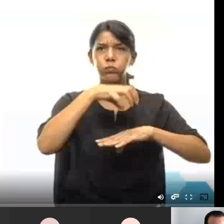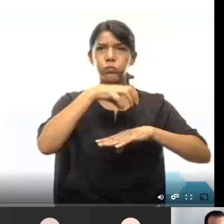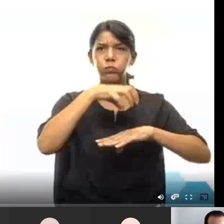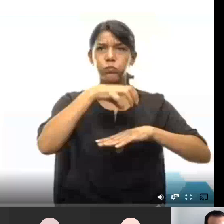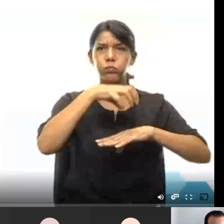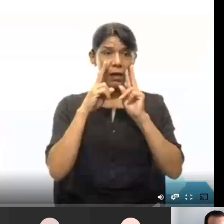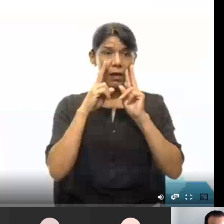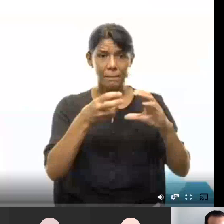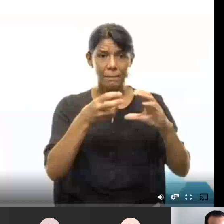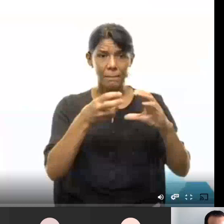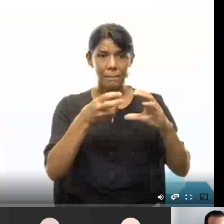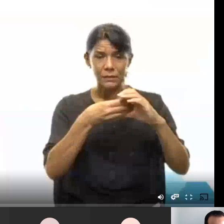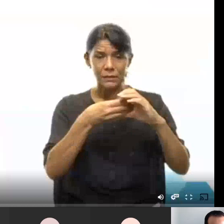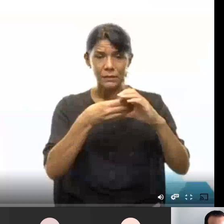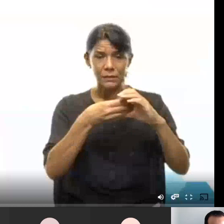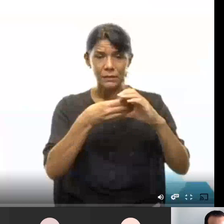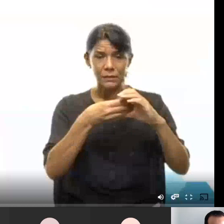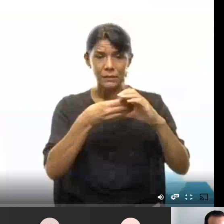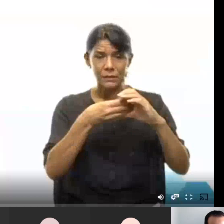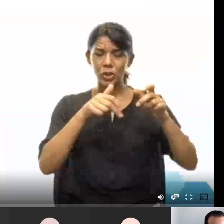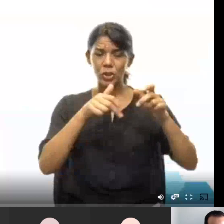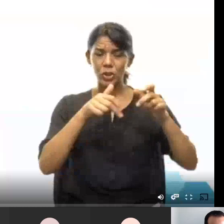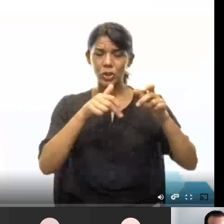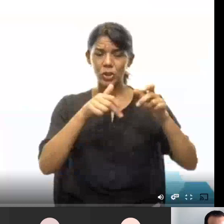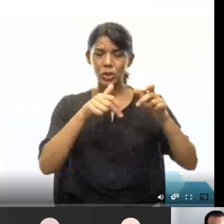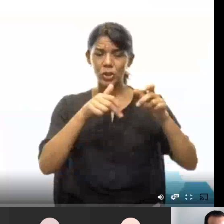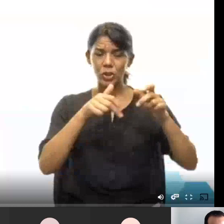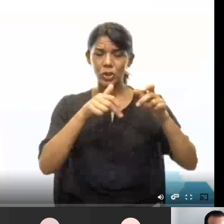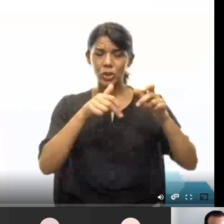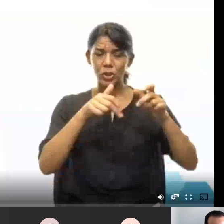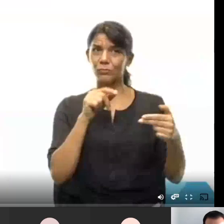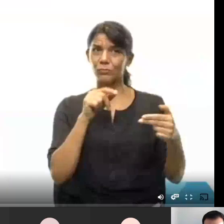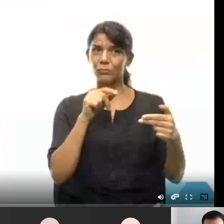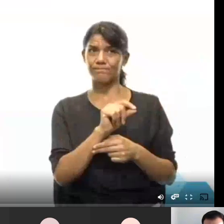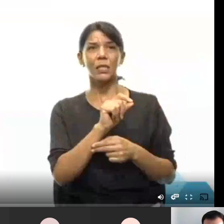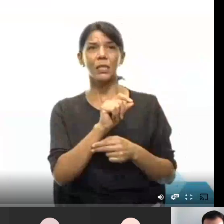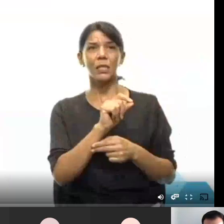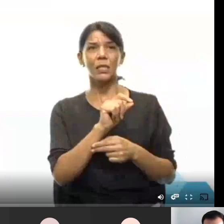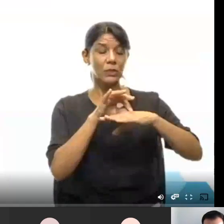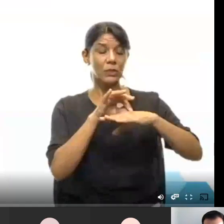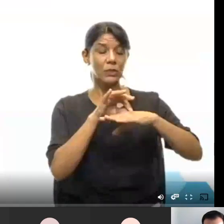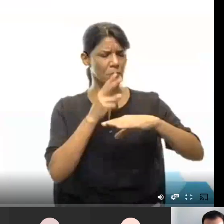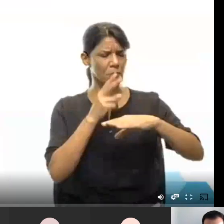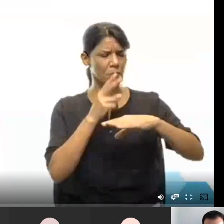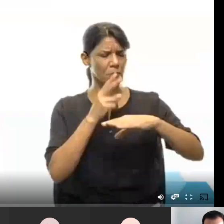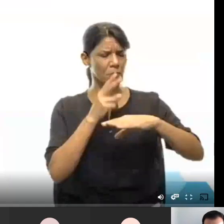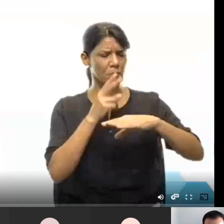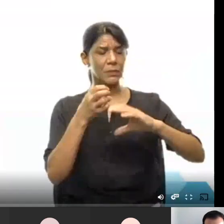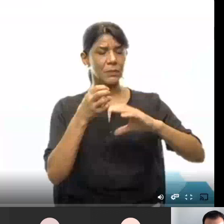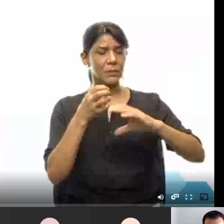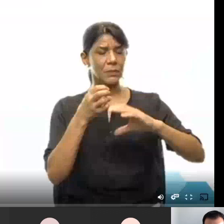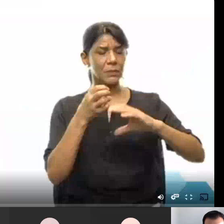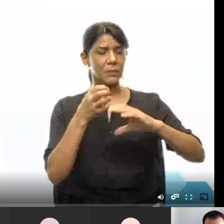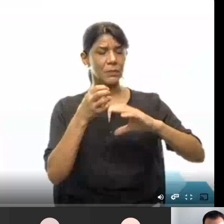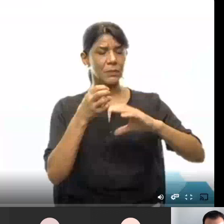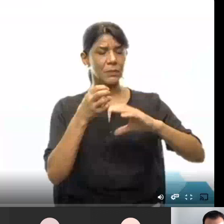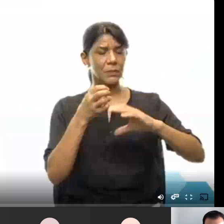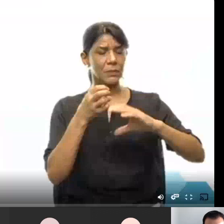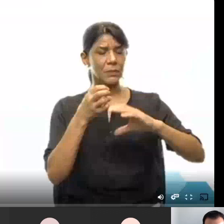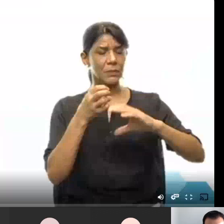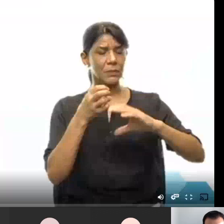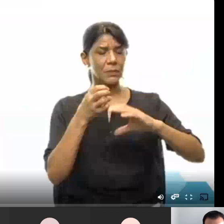morfologicamente diferentes às células da origem daquele tecido. Então, nas lâminas